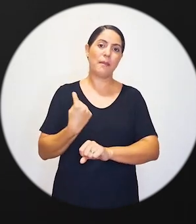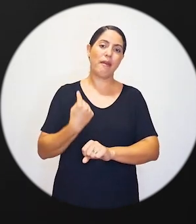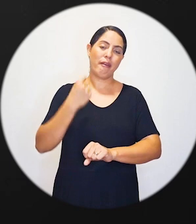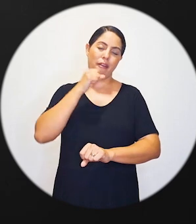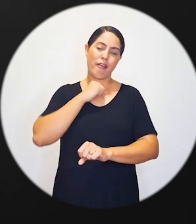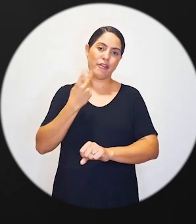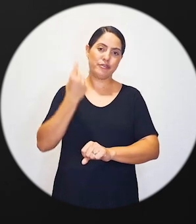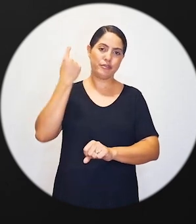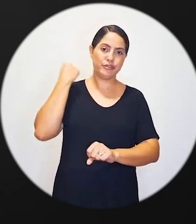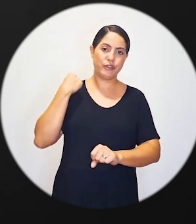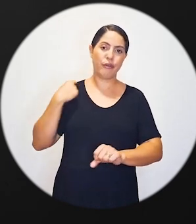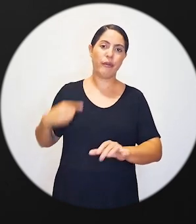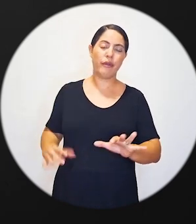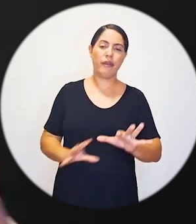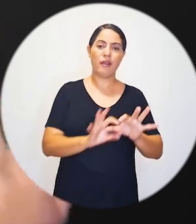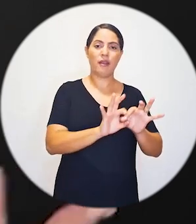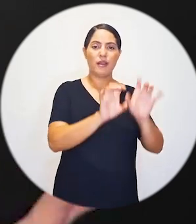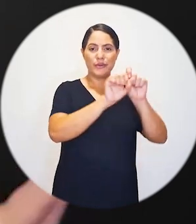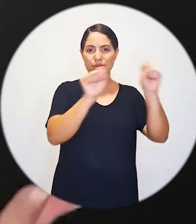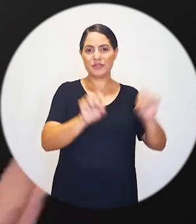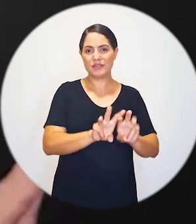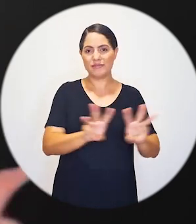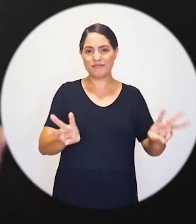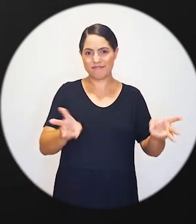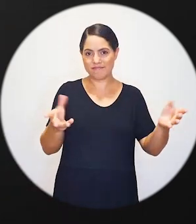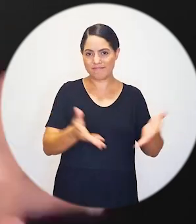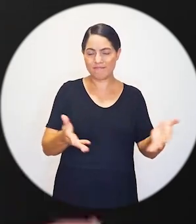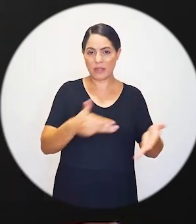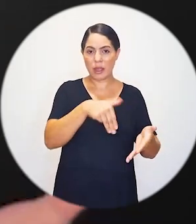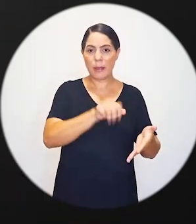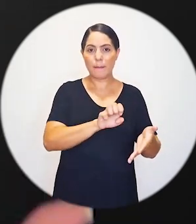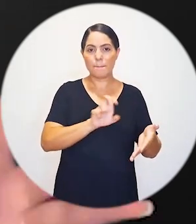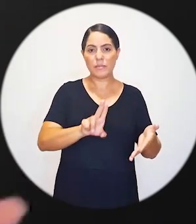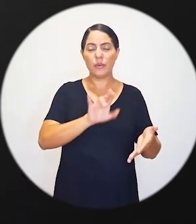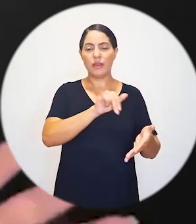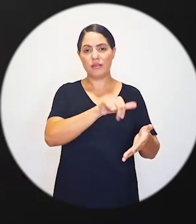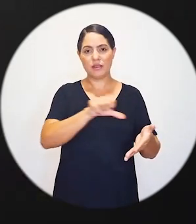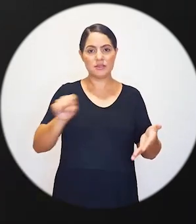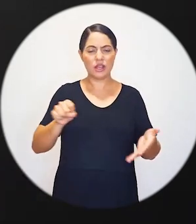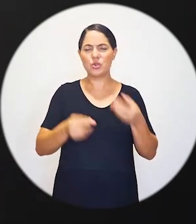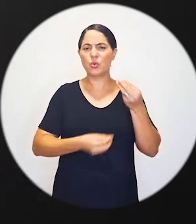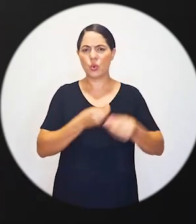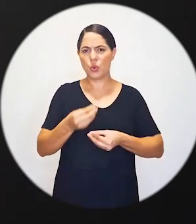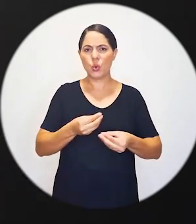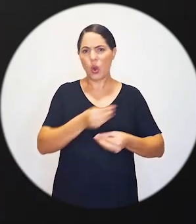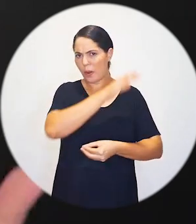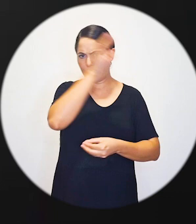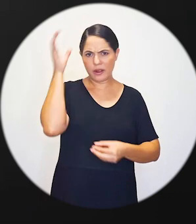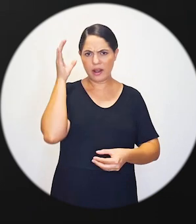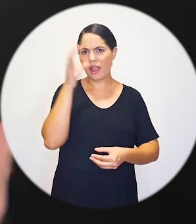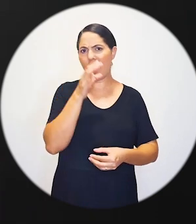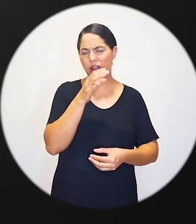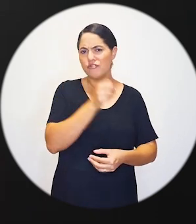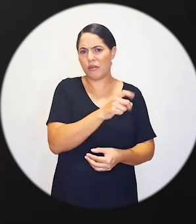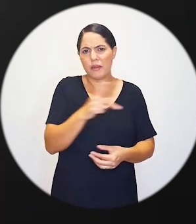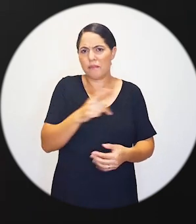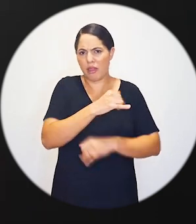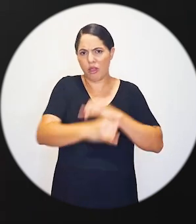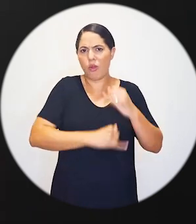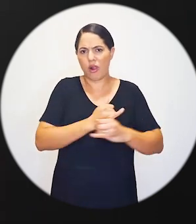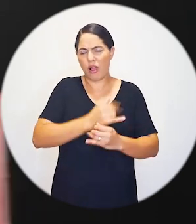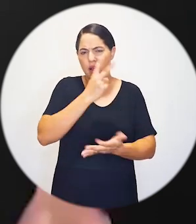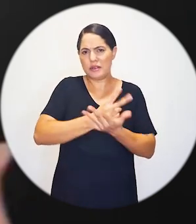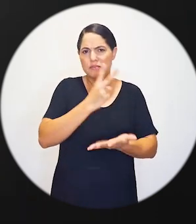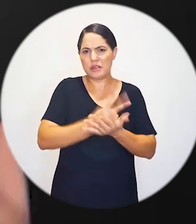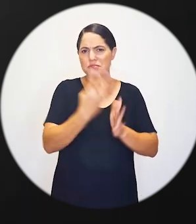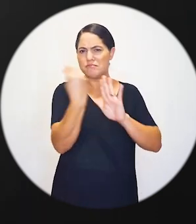integração disso com o meu INSS. Porque a ideia final, claro, é que tudo esteja dentro do meu INSS do cliente, acessível diretamente